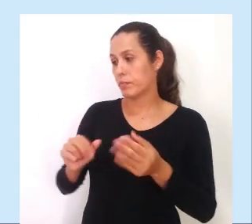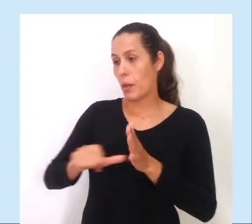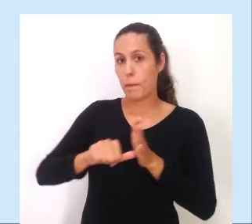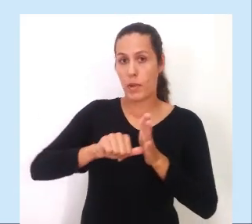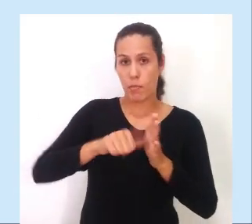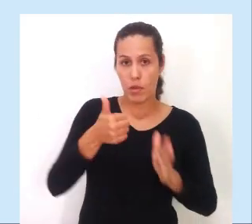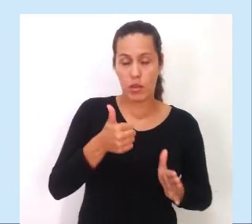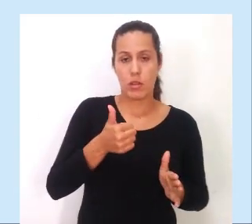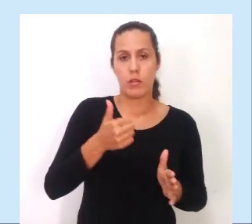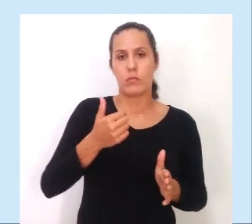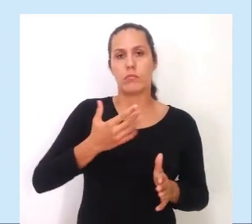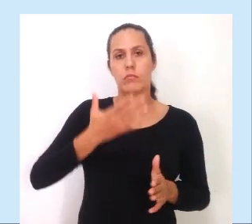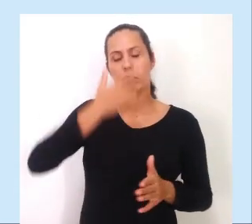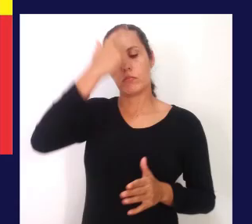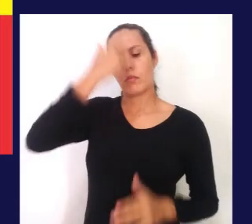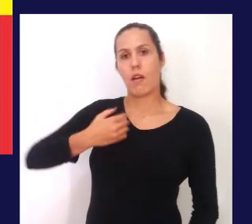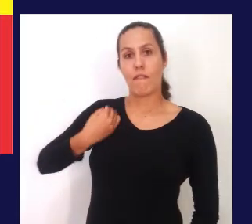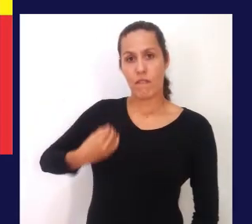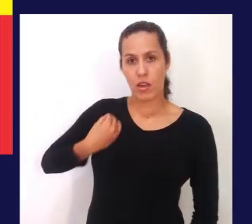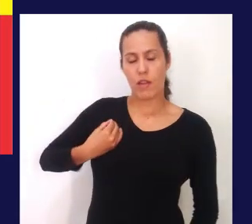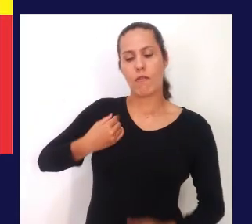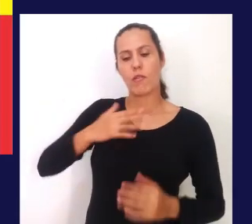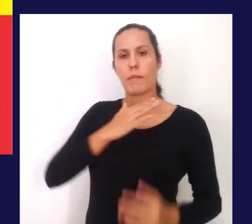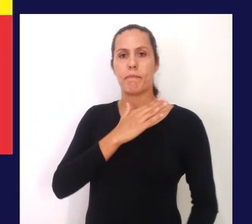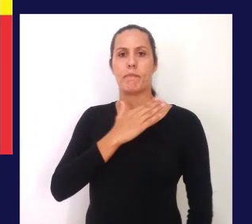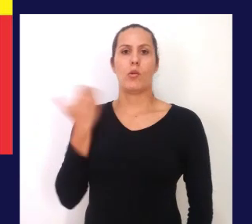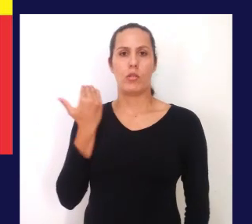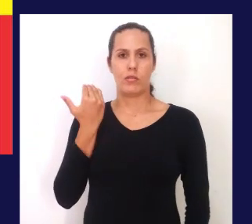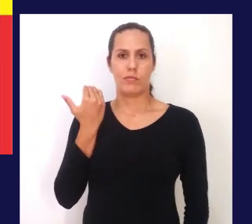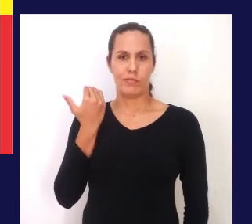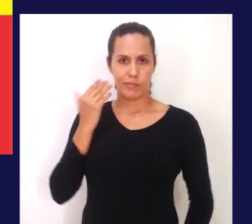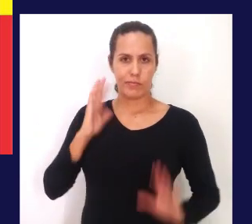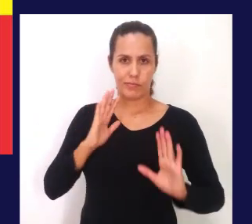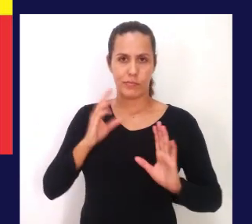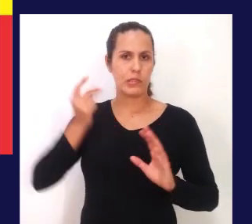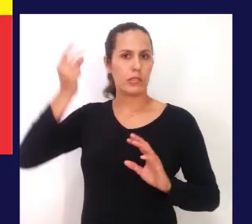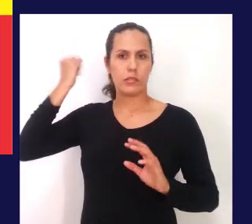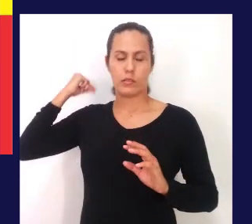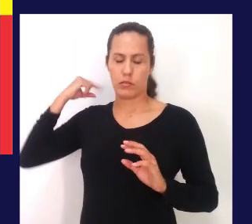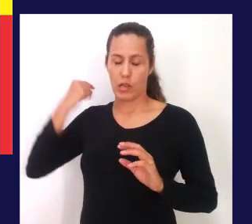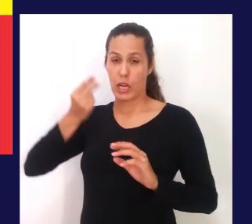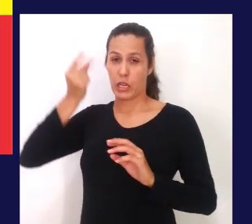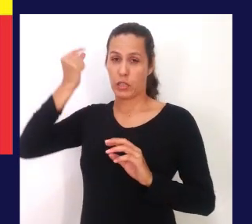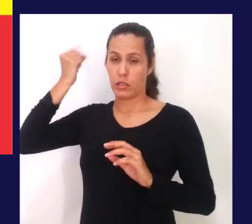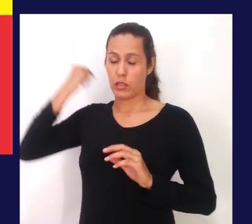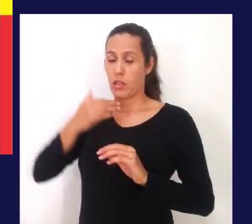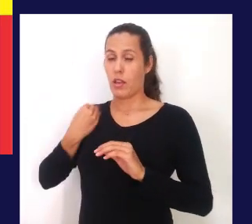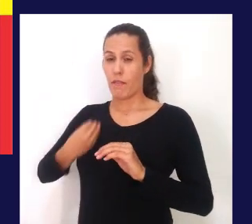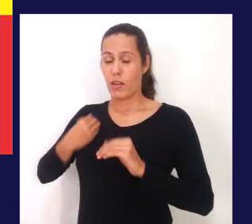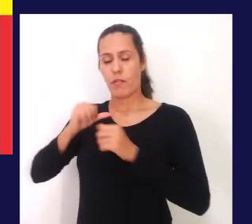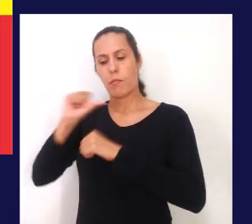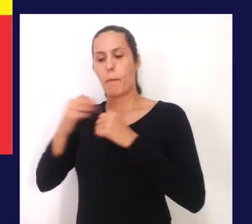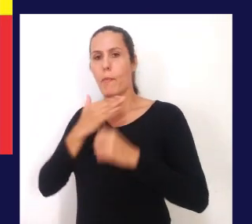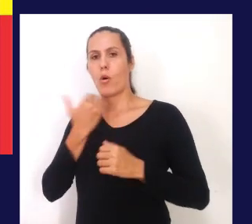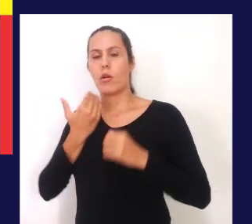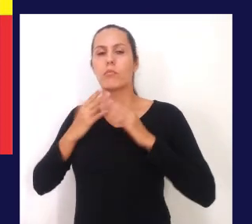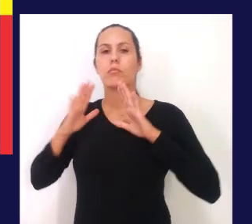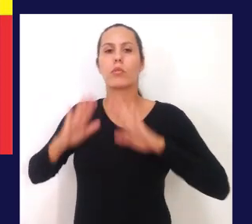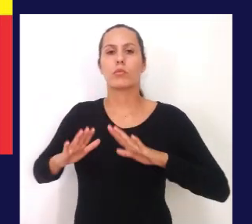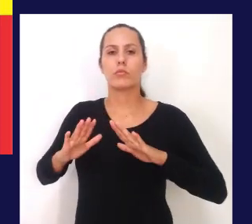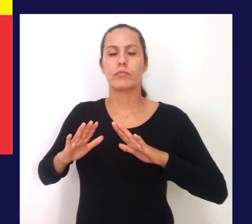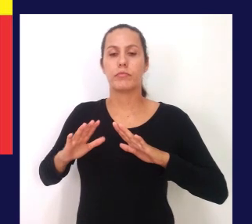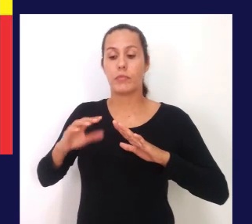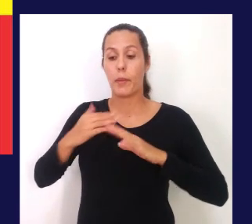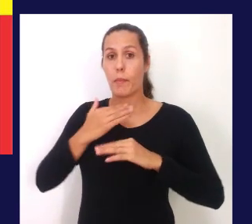as etapas de formação de um fóssil. Primeiro vai acontecer a morte desse ser vivo que viveu